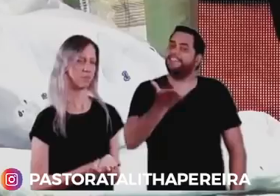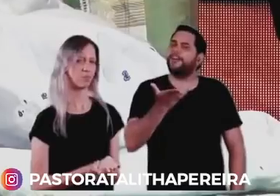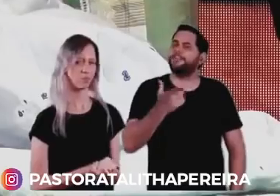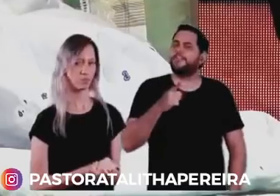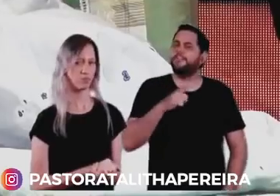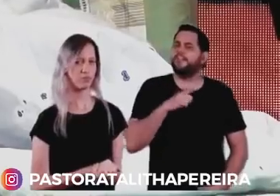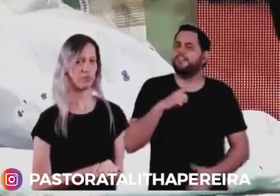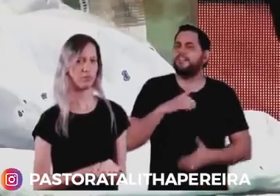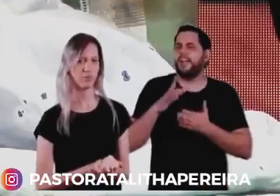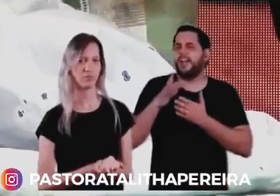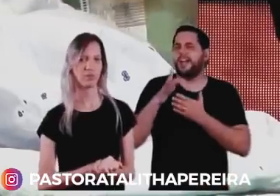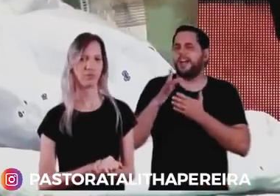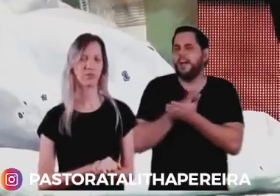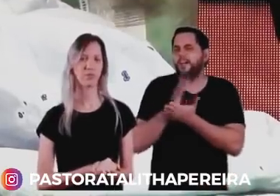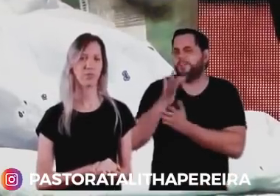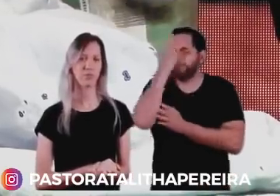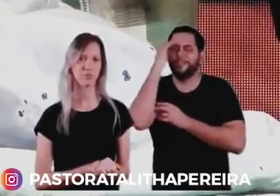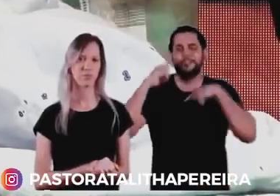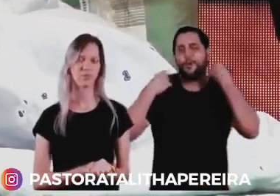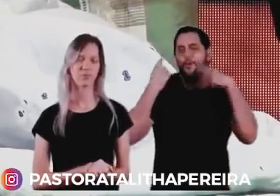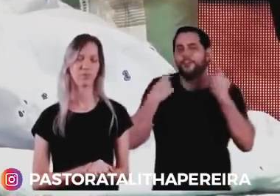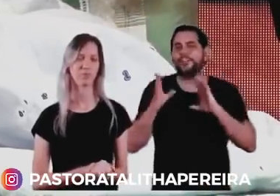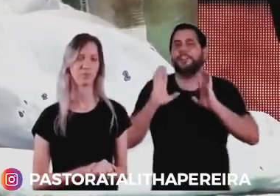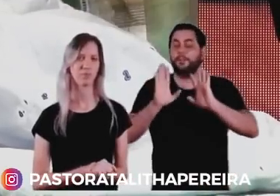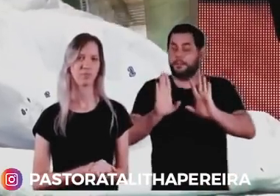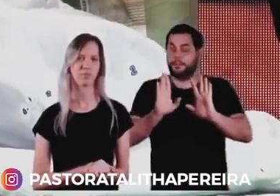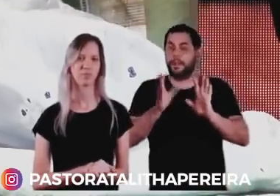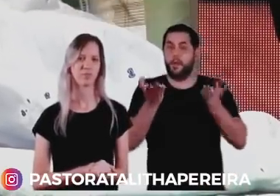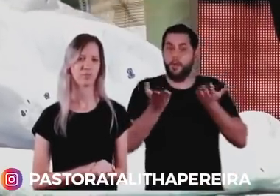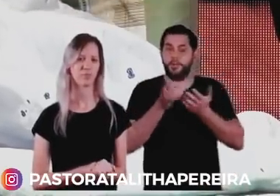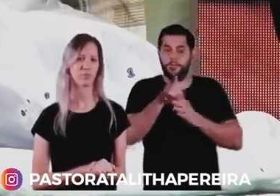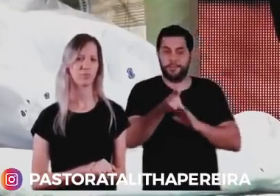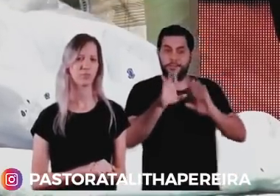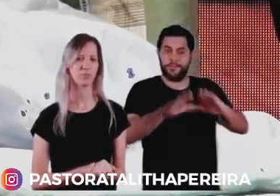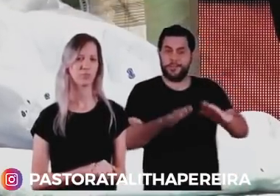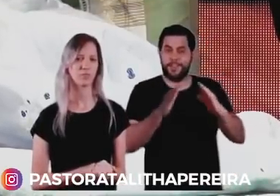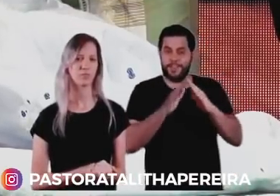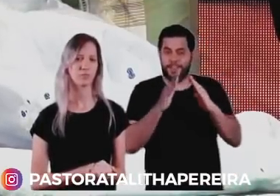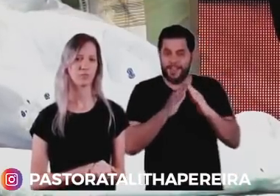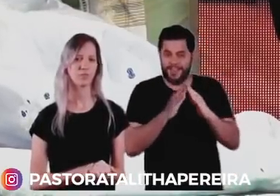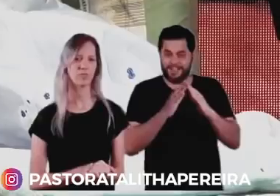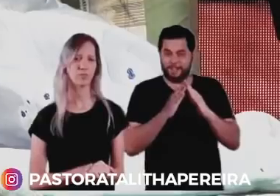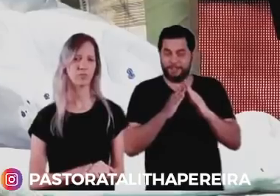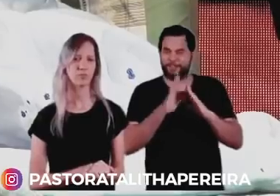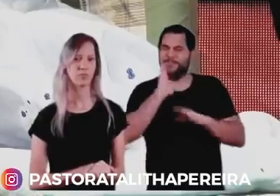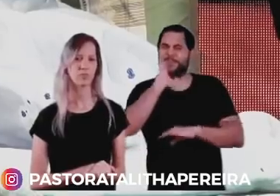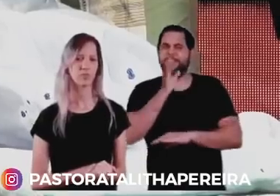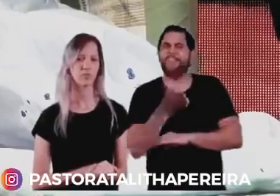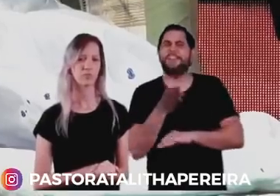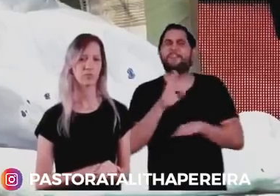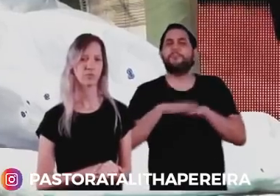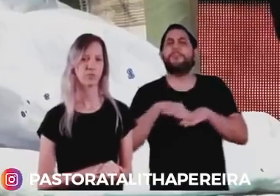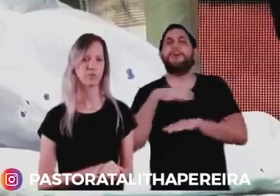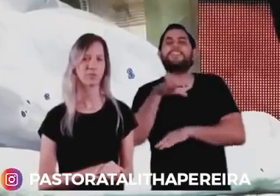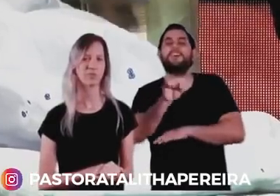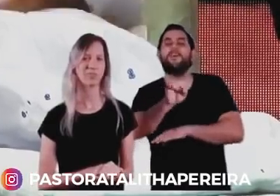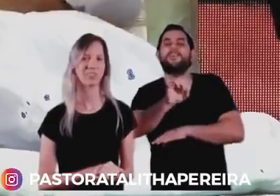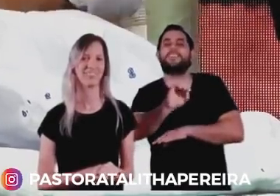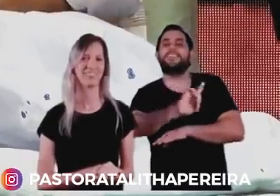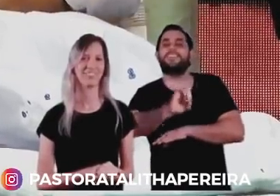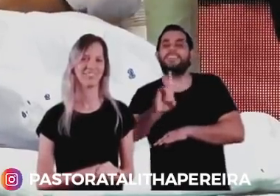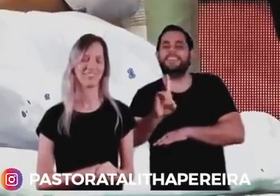deixando algumas pessoas loucas. Se você hoje nessa quarentena, que tá, já está virando uma oitentena, se